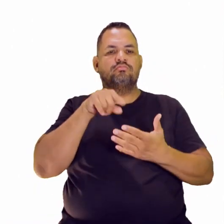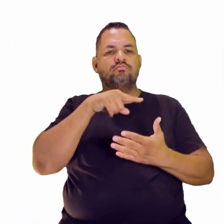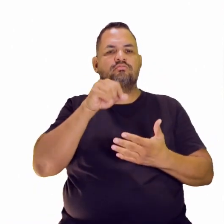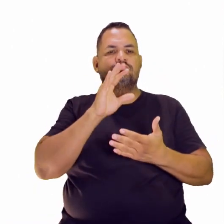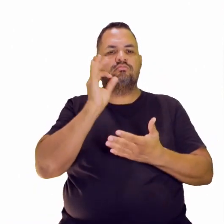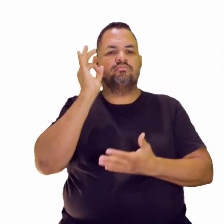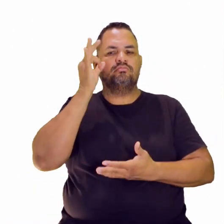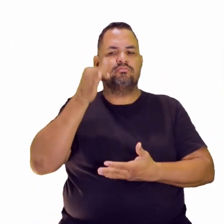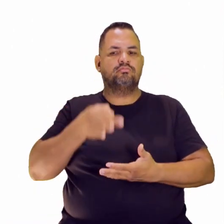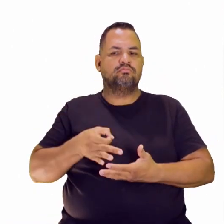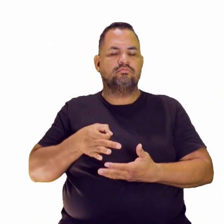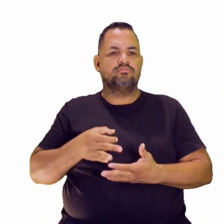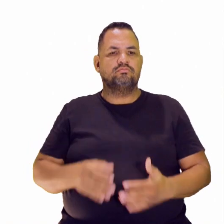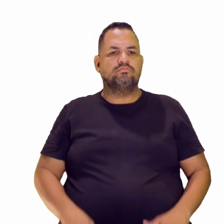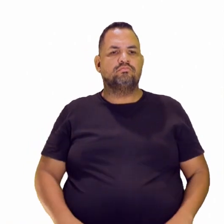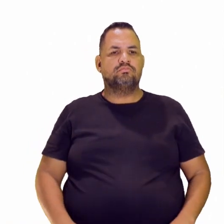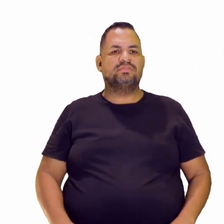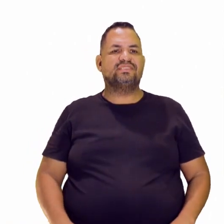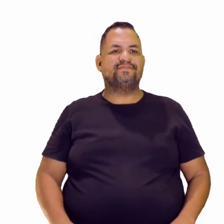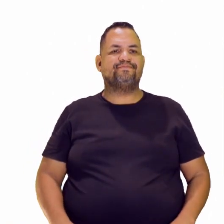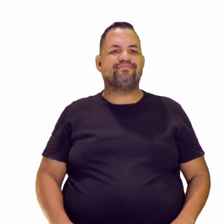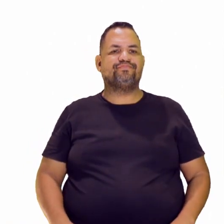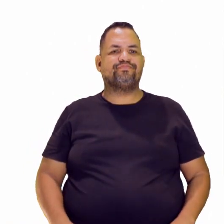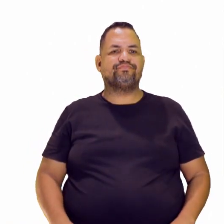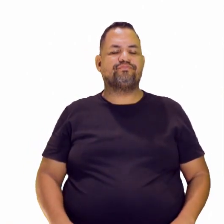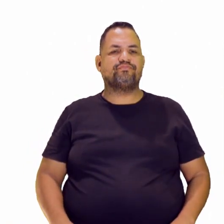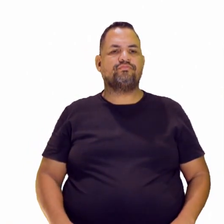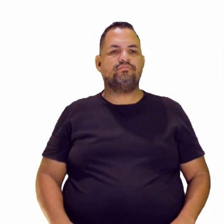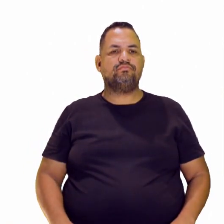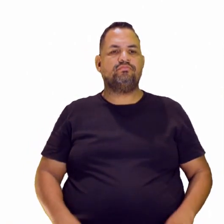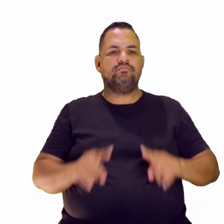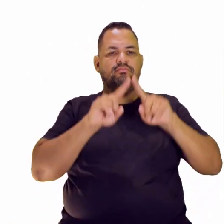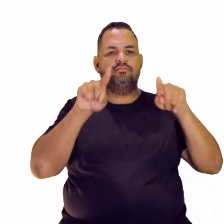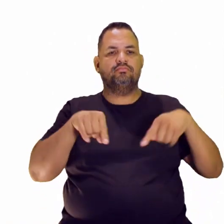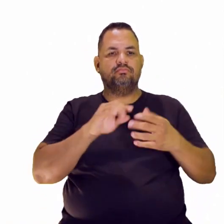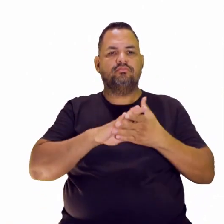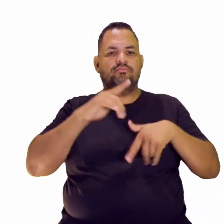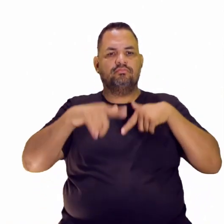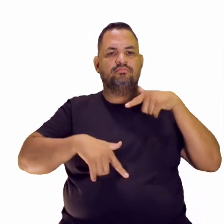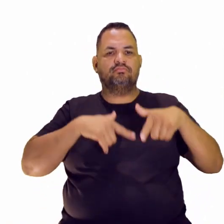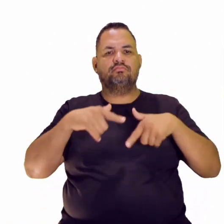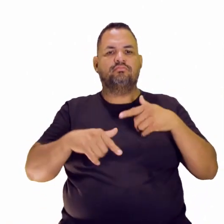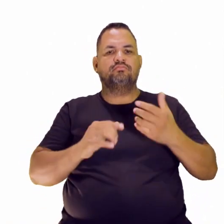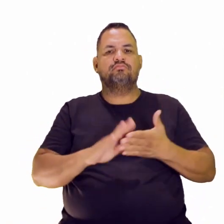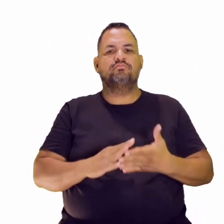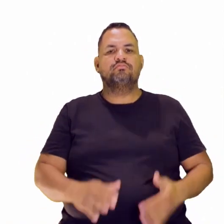alternativa correta. Veja só, na tela Operários,